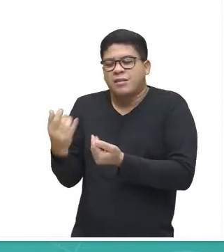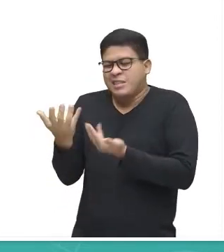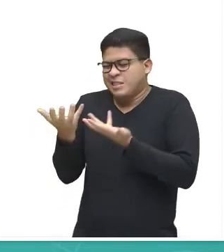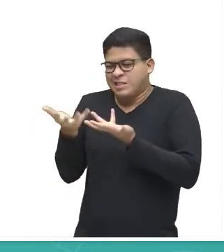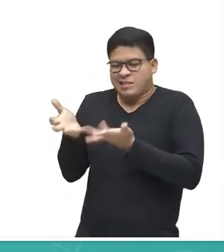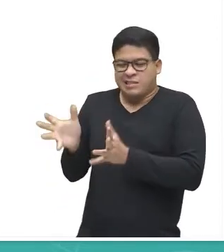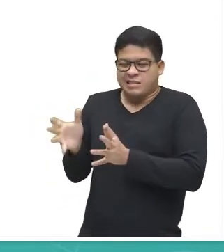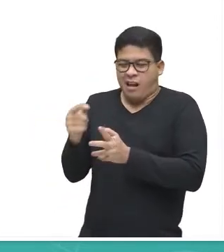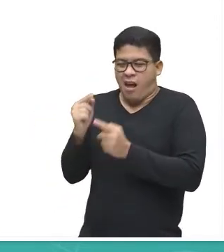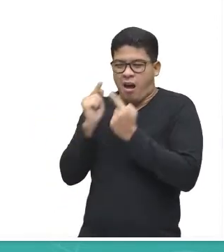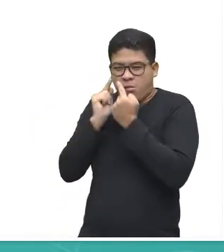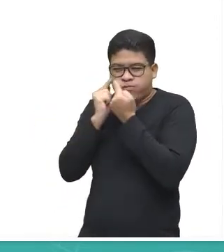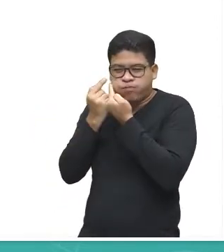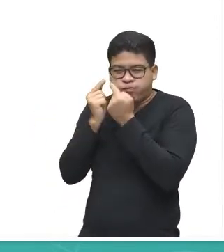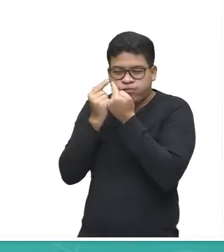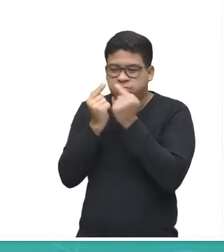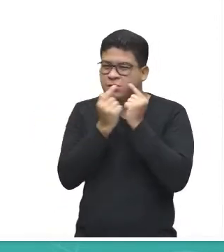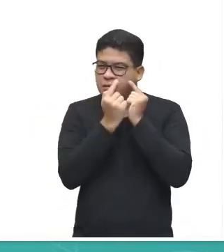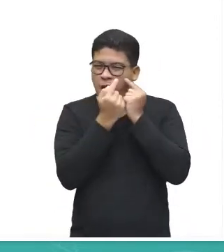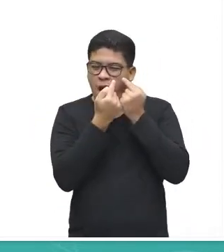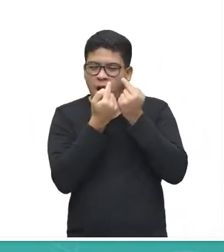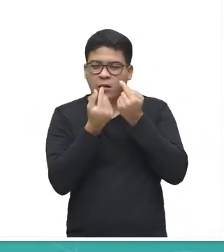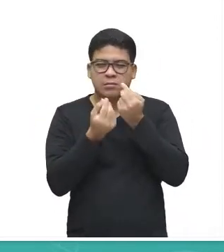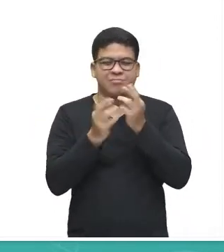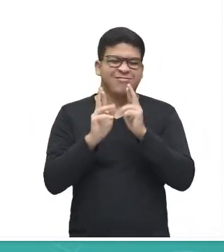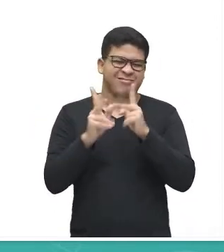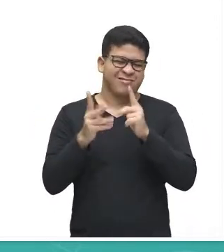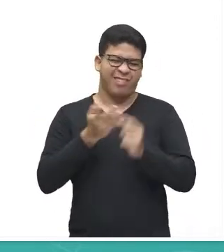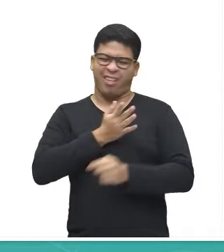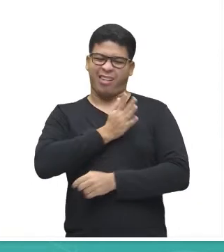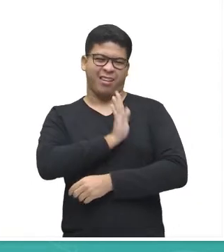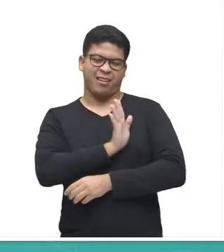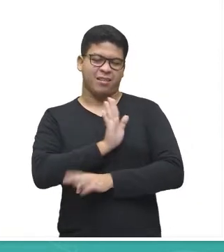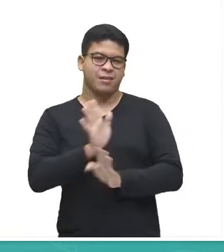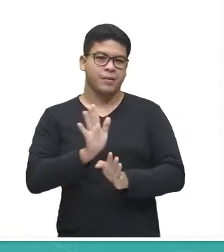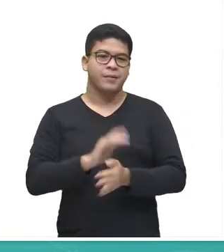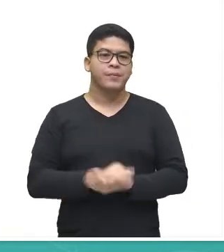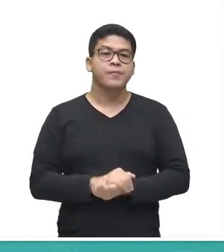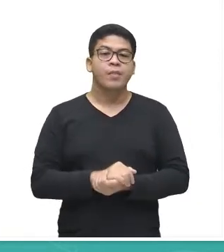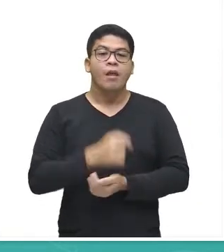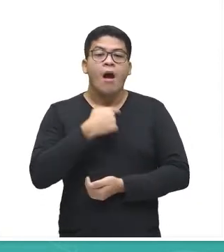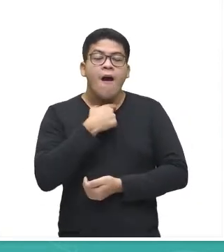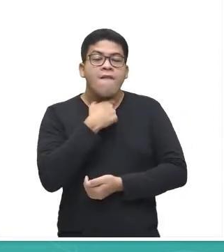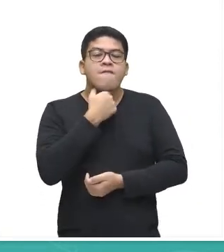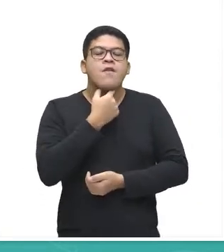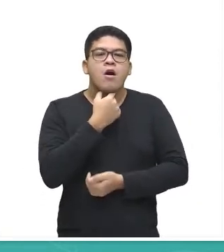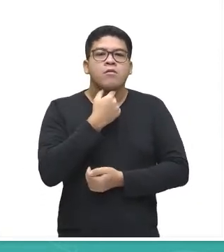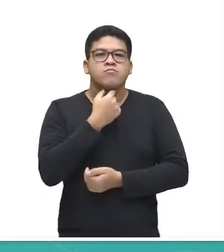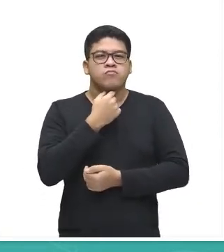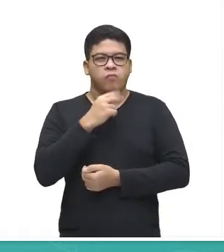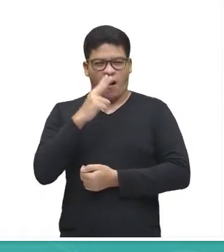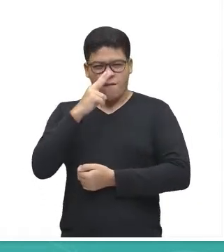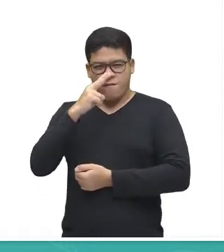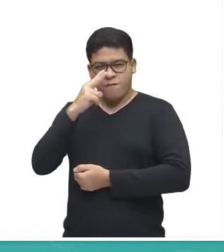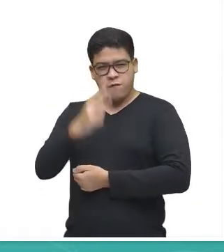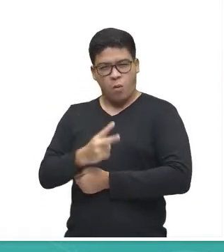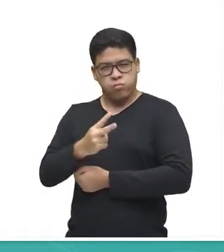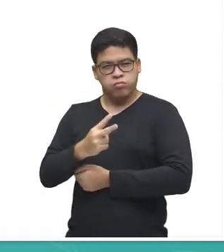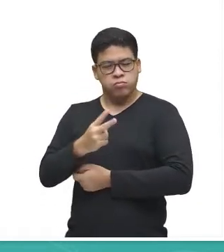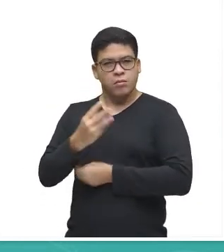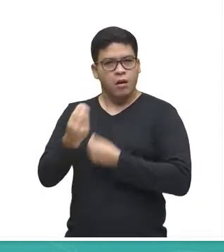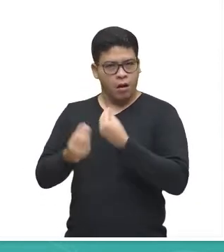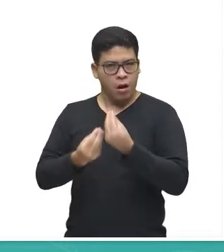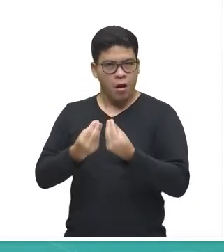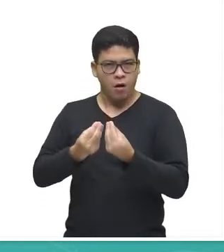O aparecimento dessas famosas espinhas no rosto. A alteração da voz, essa mudança, assim, é uma